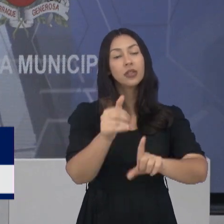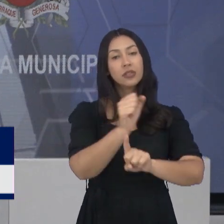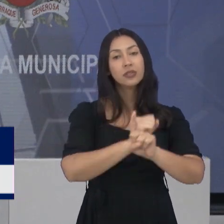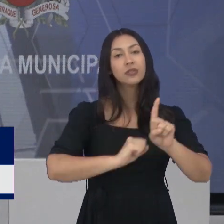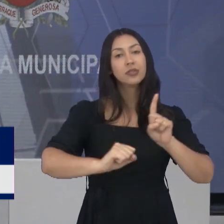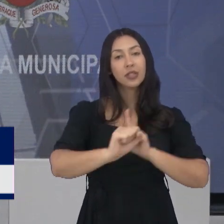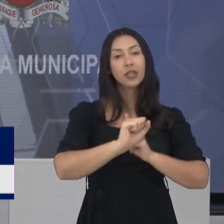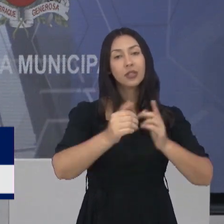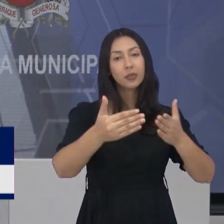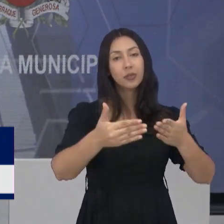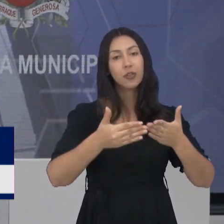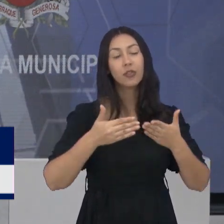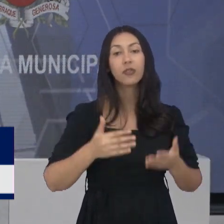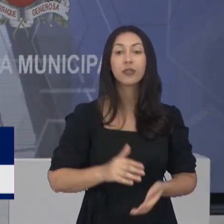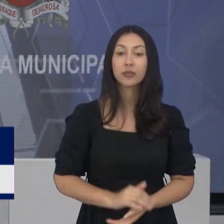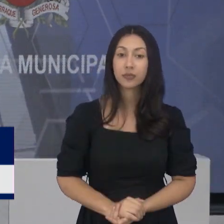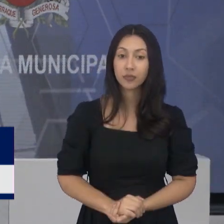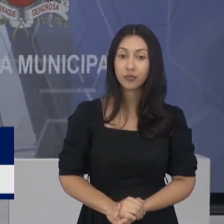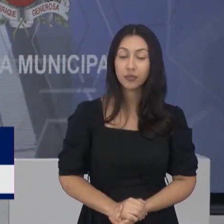Por gentileza, Beto.